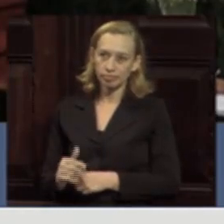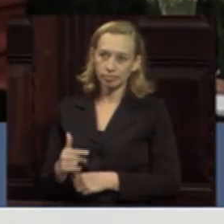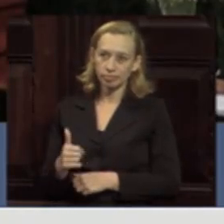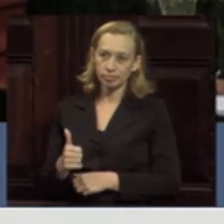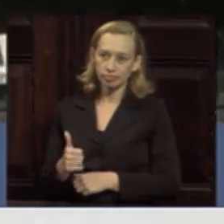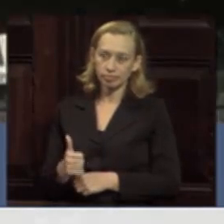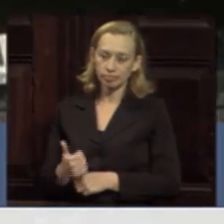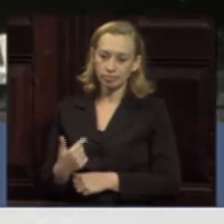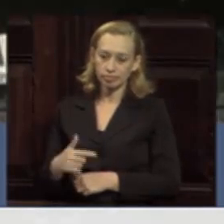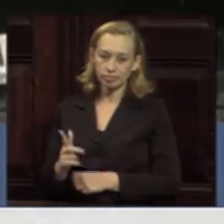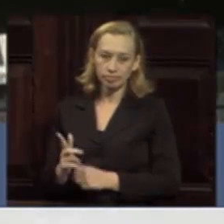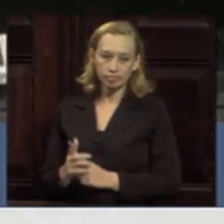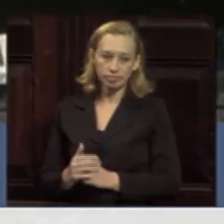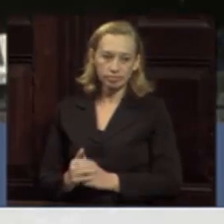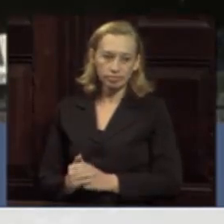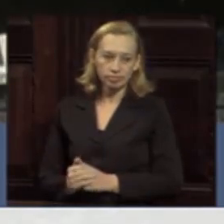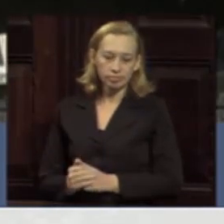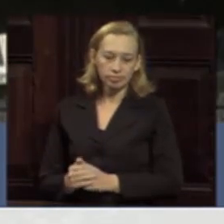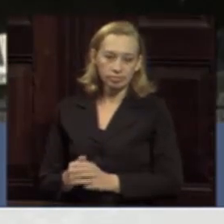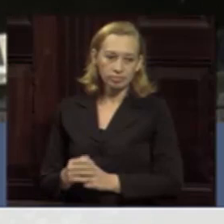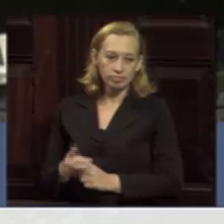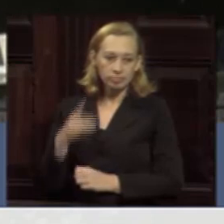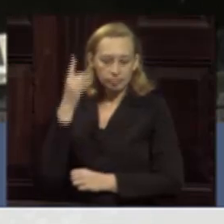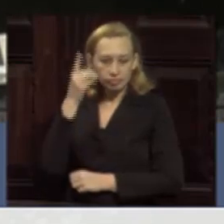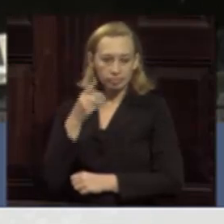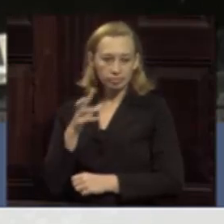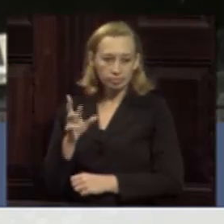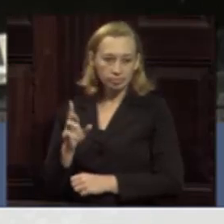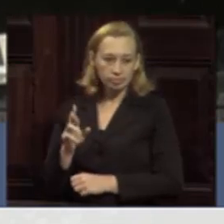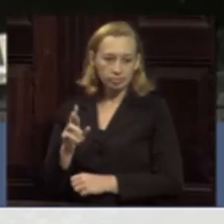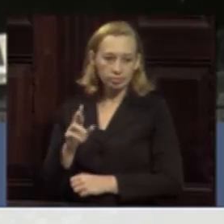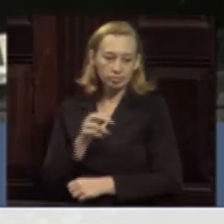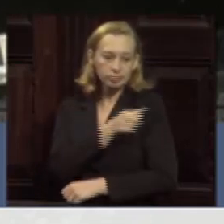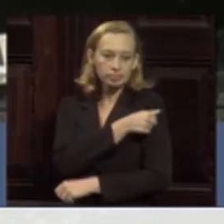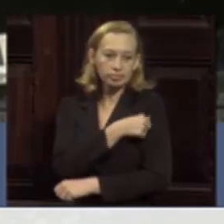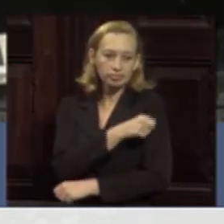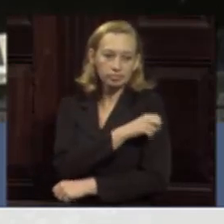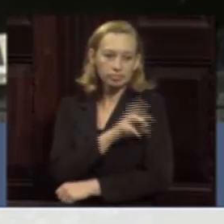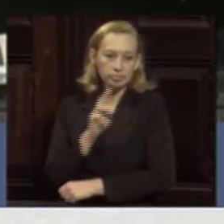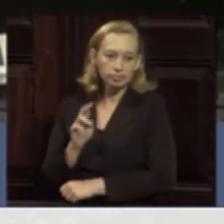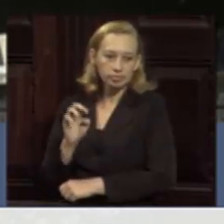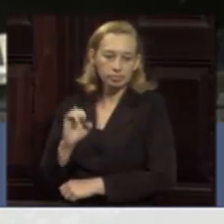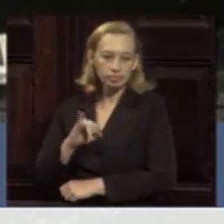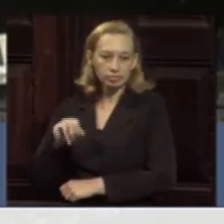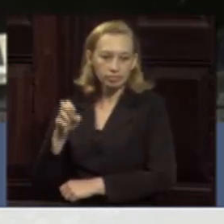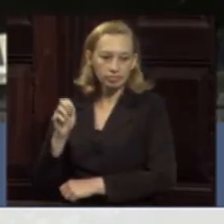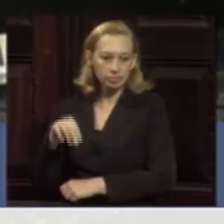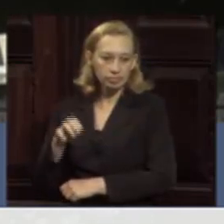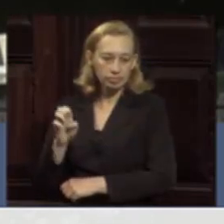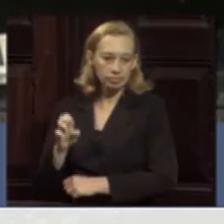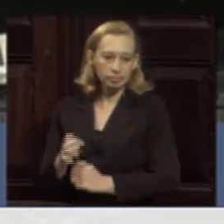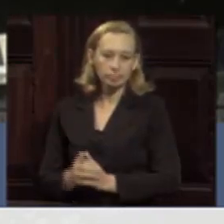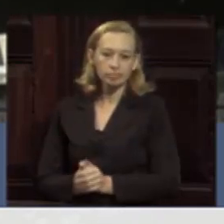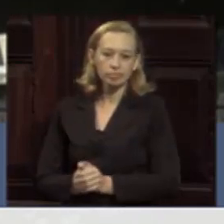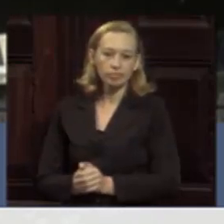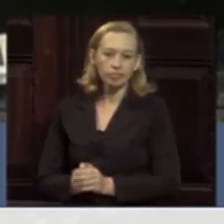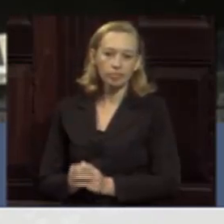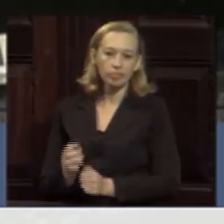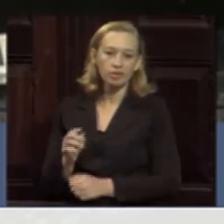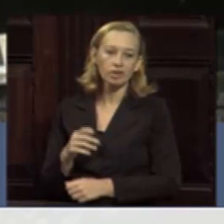ao autógrafo. Deputada Regiane, emitiu o parecer pela Comissão da Mulher, o deputado Zaqueu, por